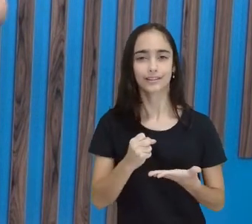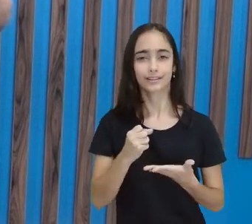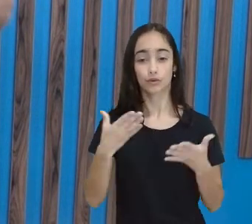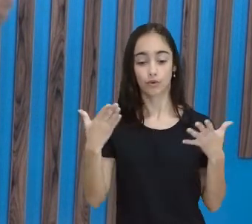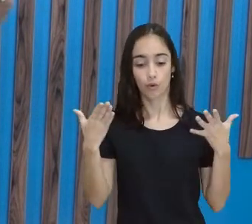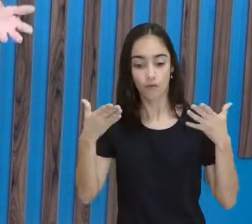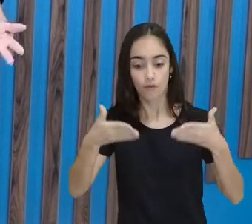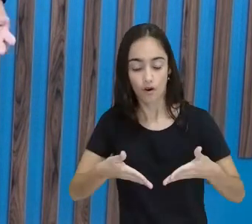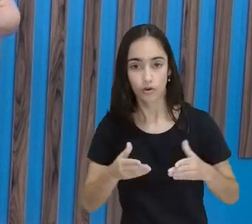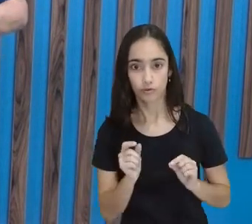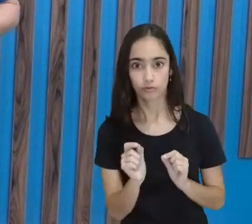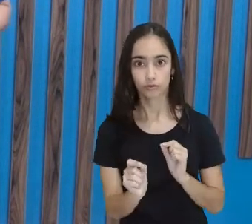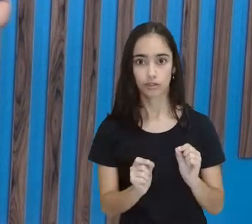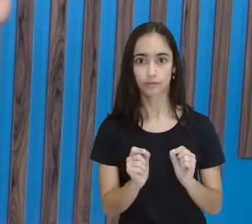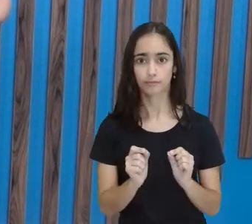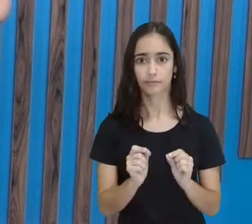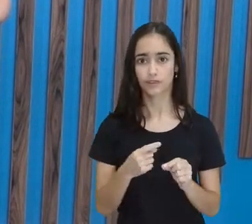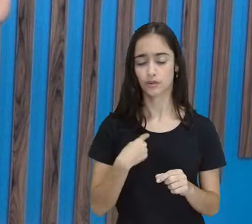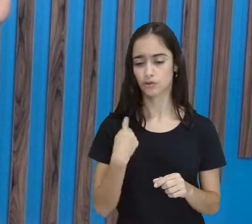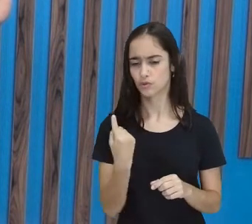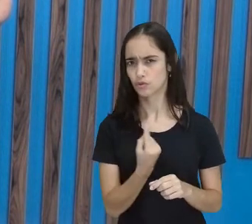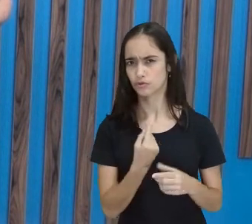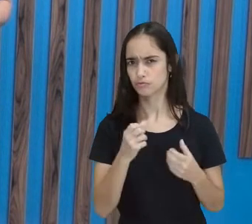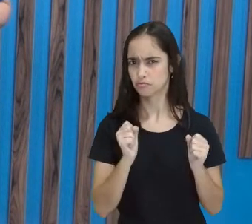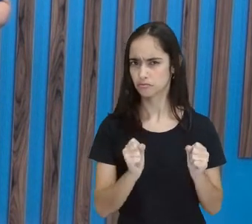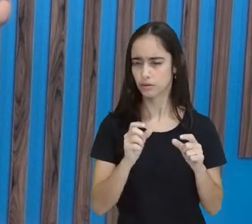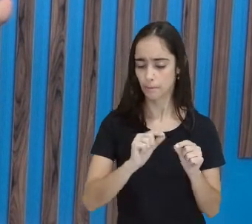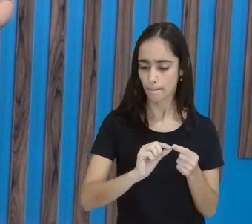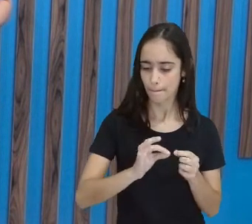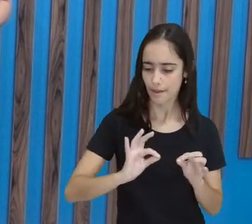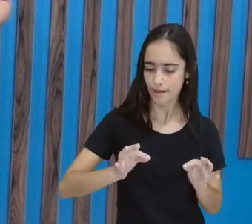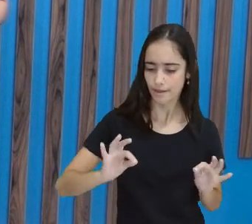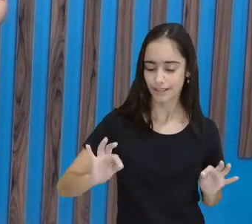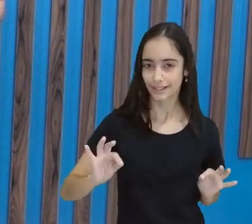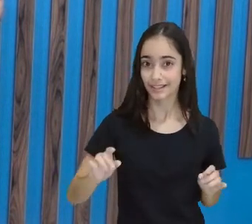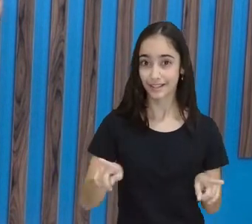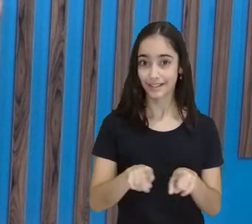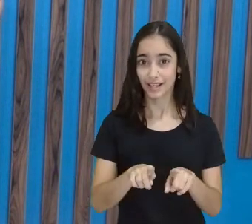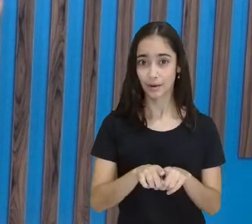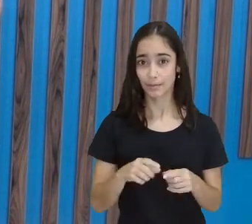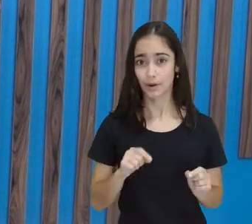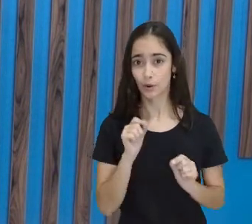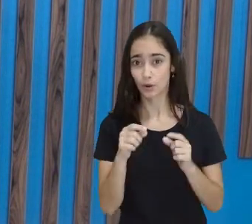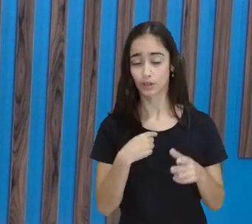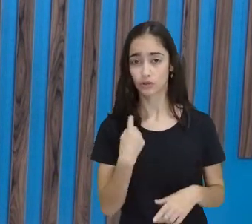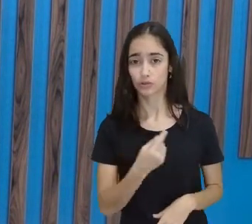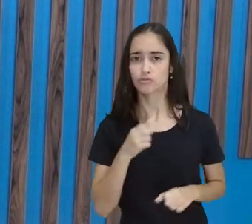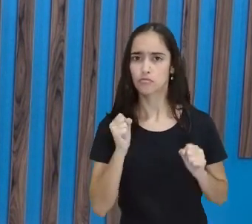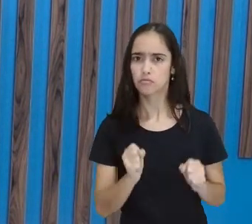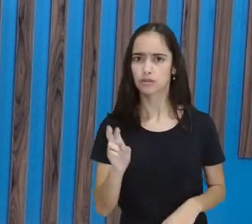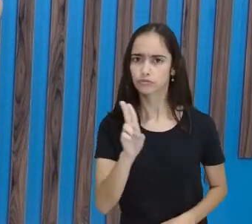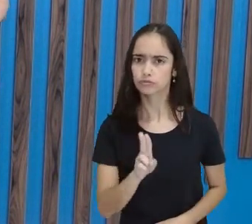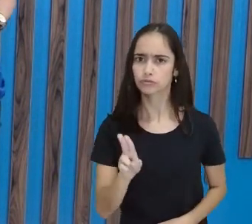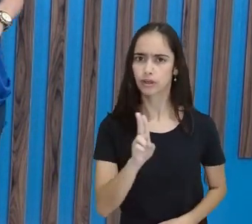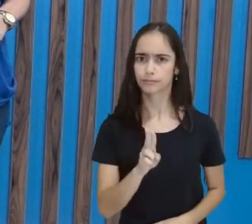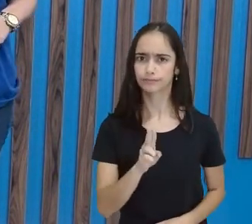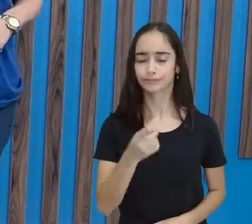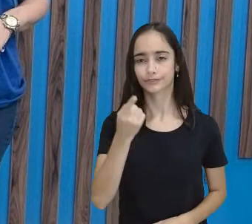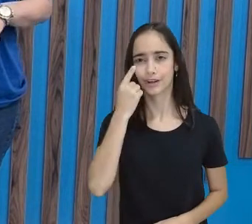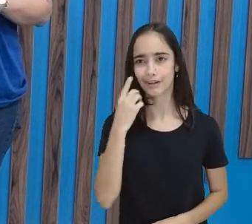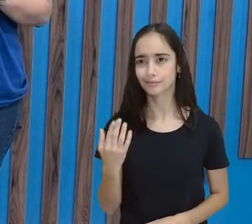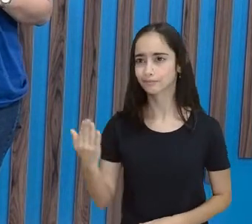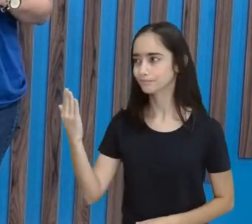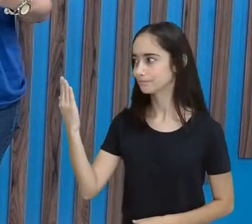aí no que a gente pode medir e o que a gente pode usar para fazer essas medidas, tá certo? Vamos lá? Olha aí, instrumentos de